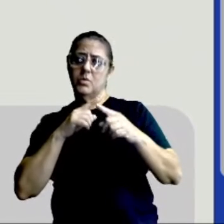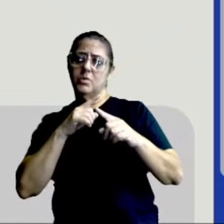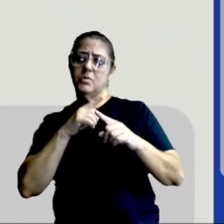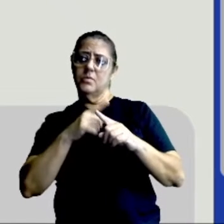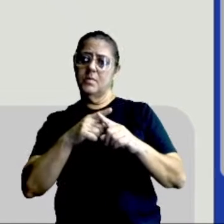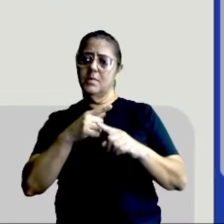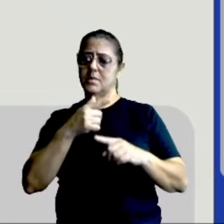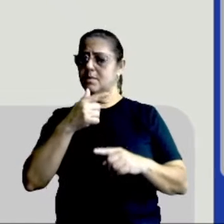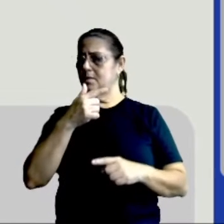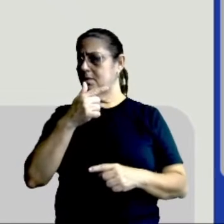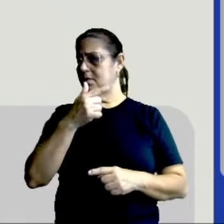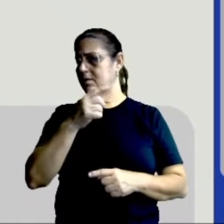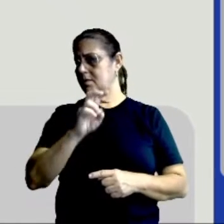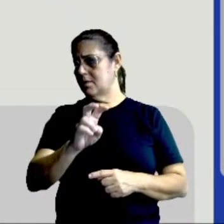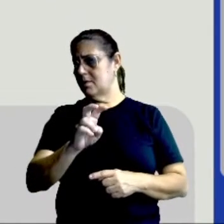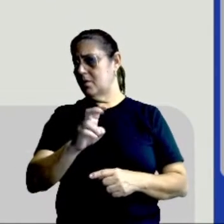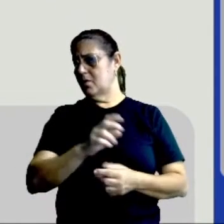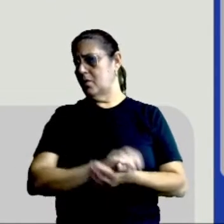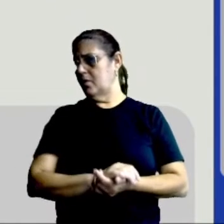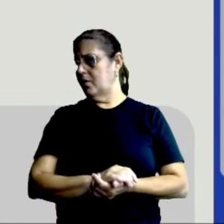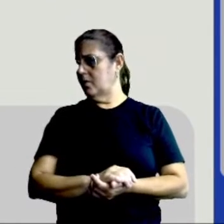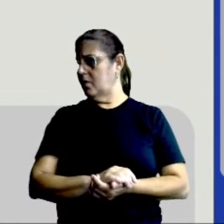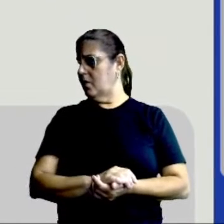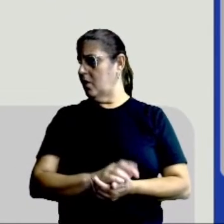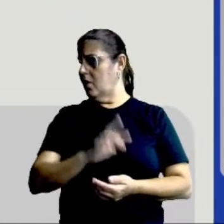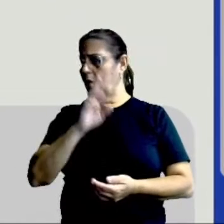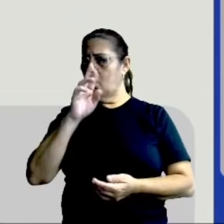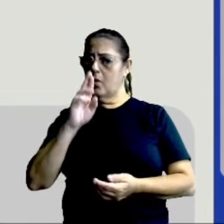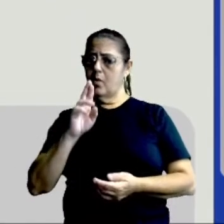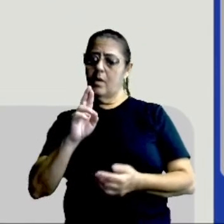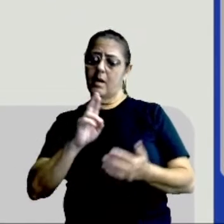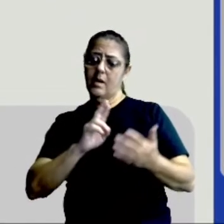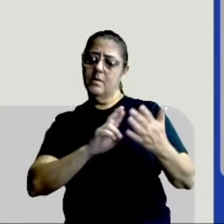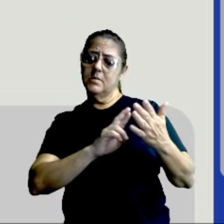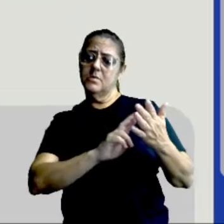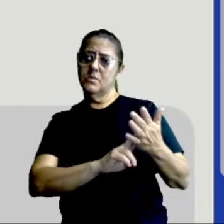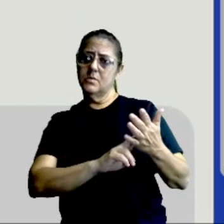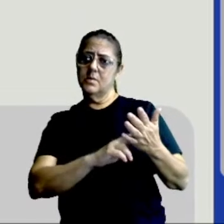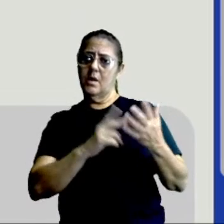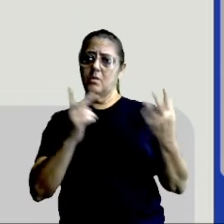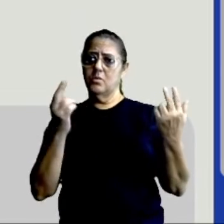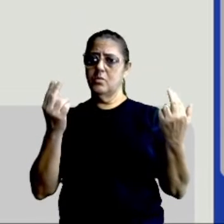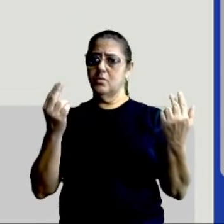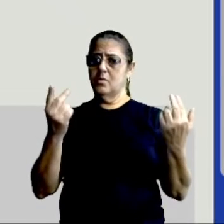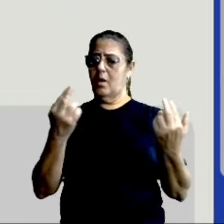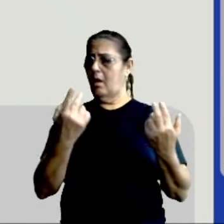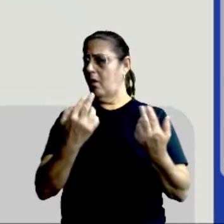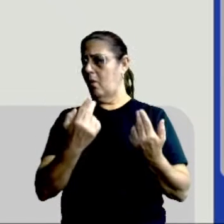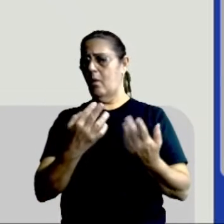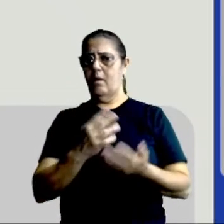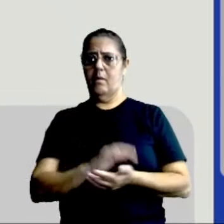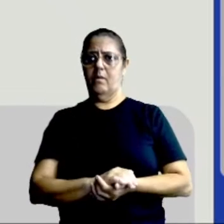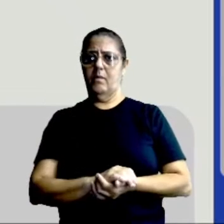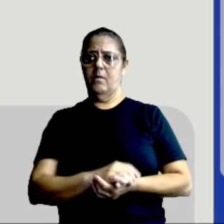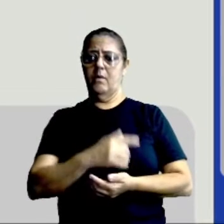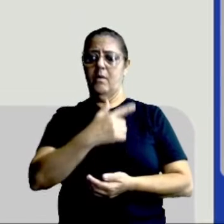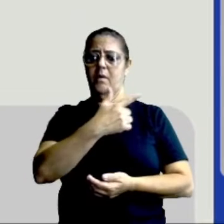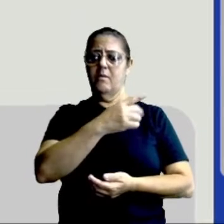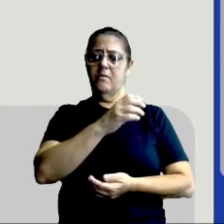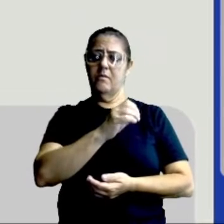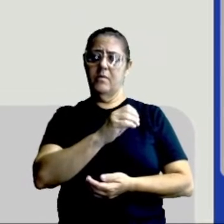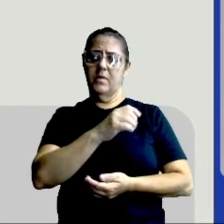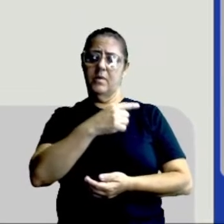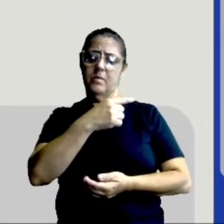a multiplicação. Mas notem que o resultado dos dois membros é a mesma coisa. No caso, 20